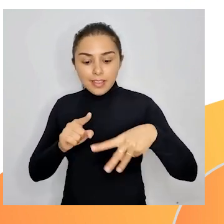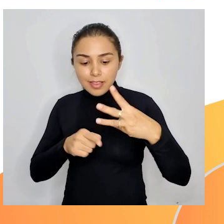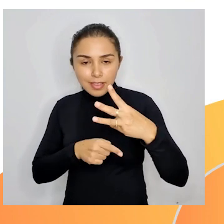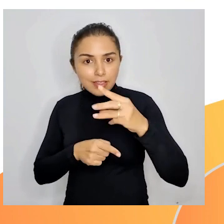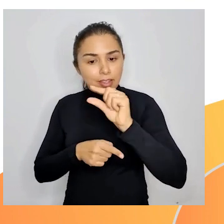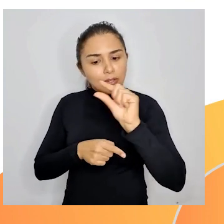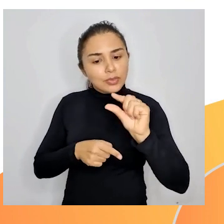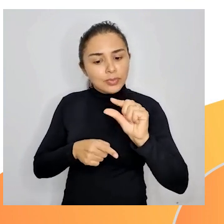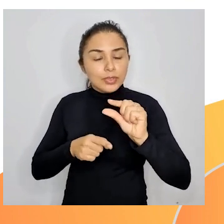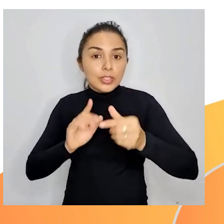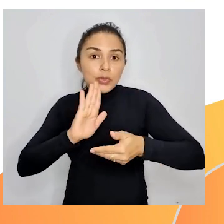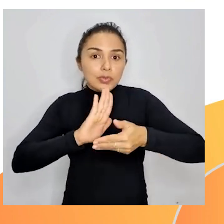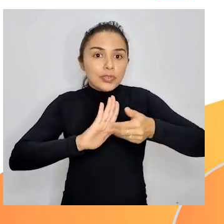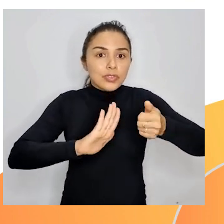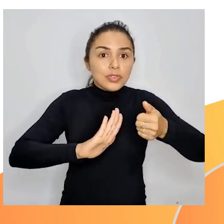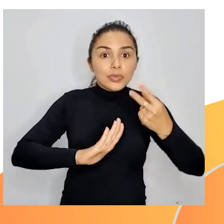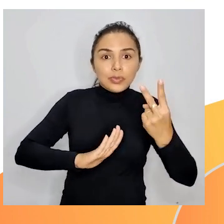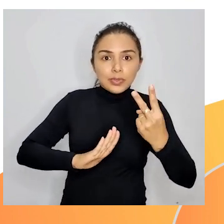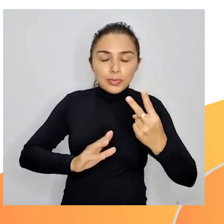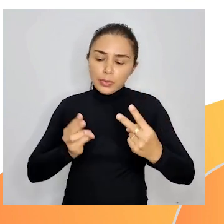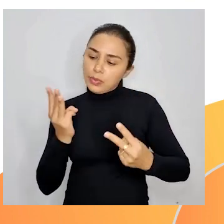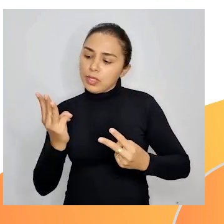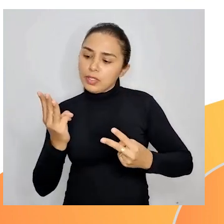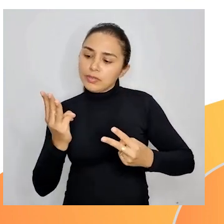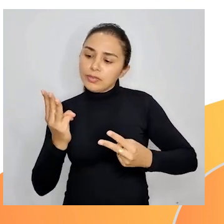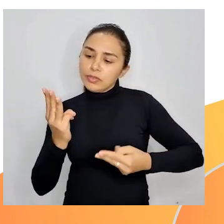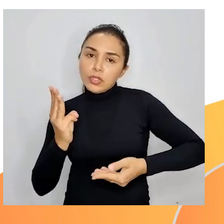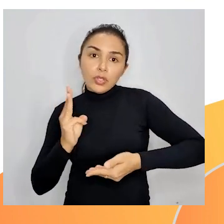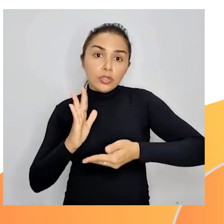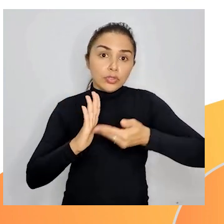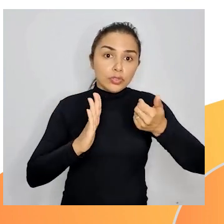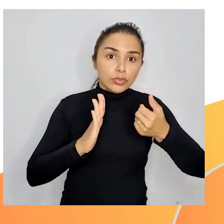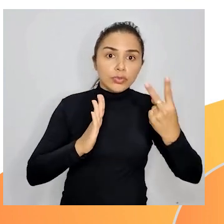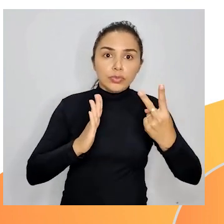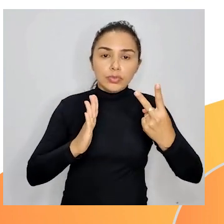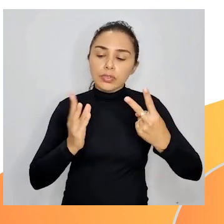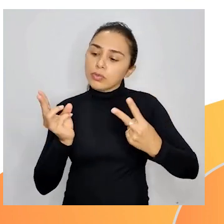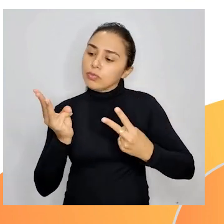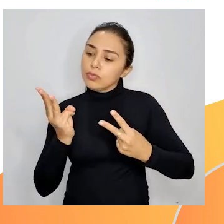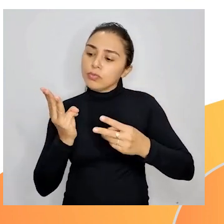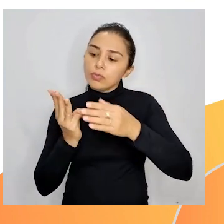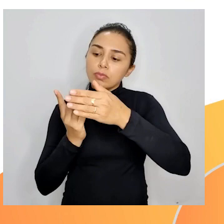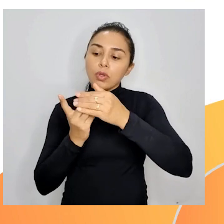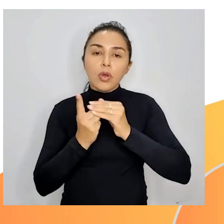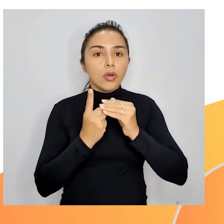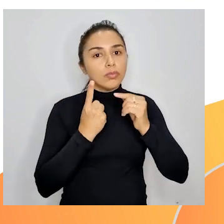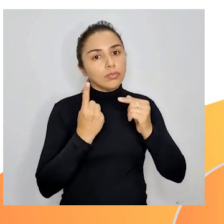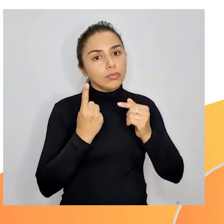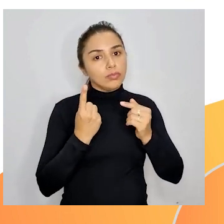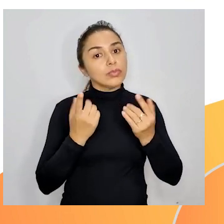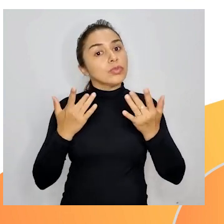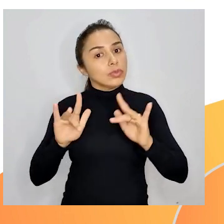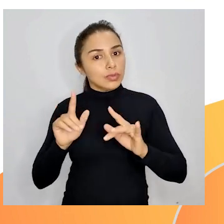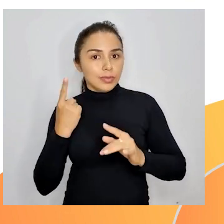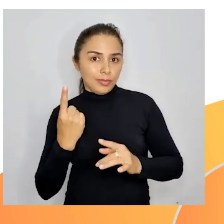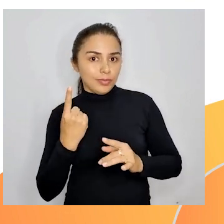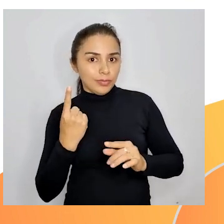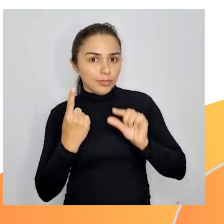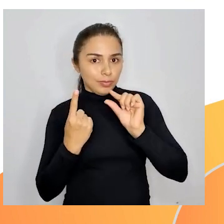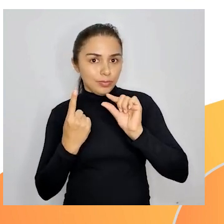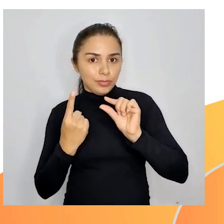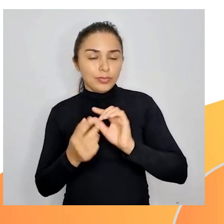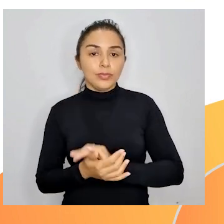2, obviamente, vai sobrar 1. Eu estou tratando aqui de unidade. Então, vamos para as dezenas. Eu tenho aqui